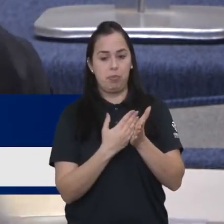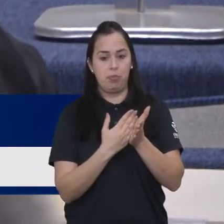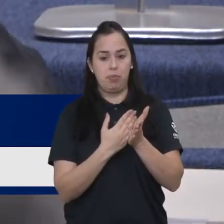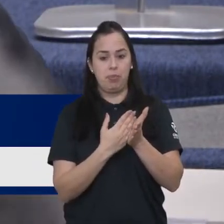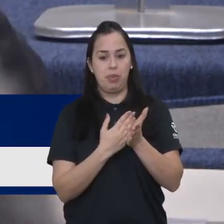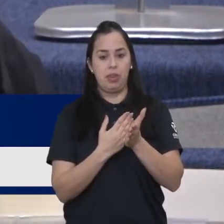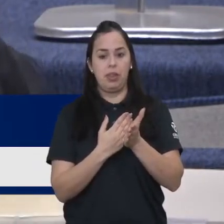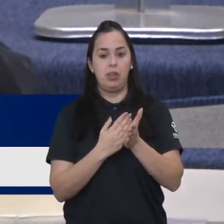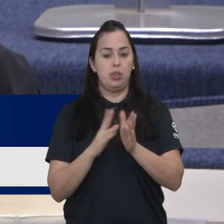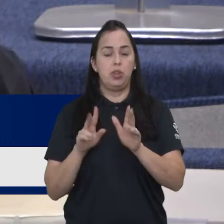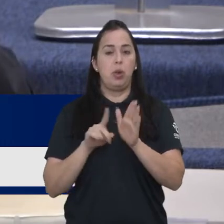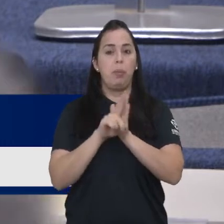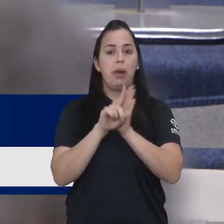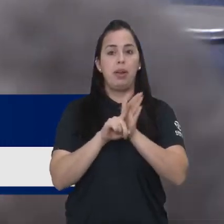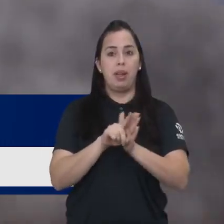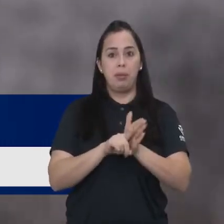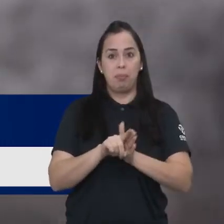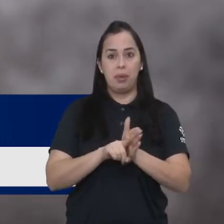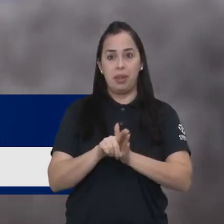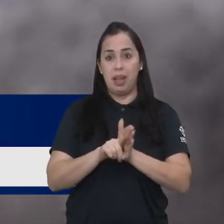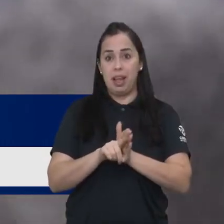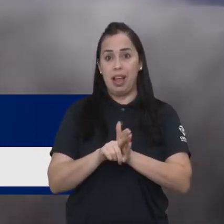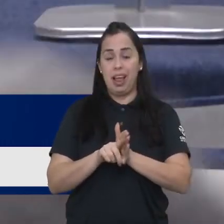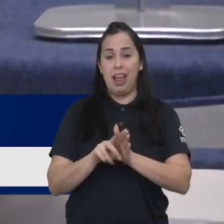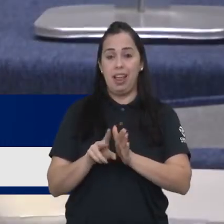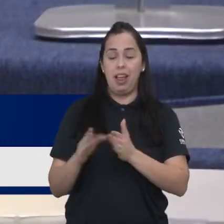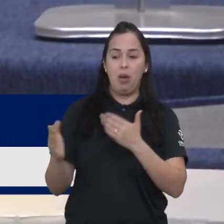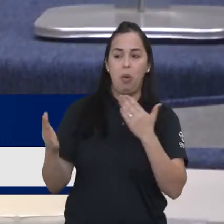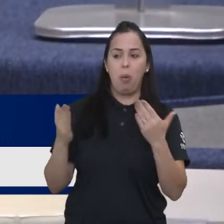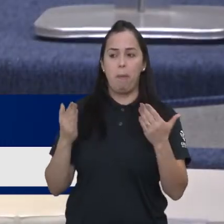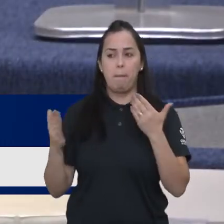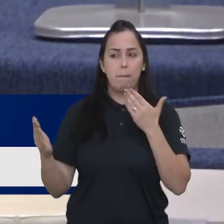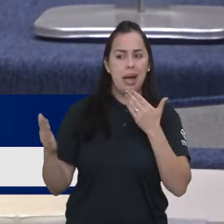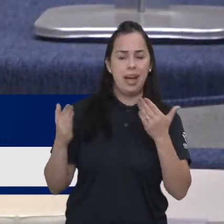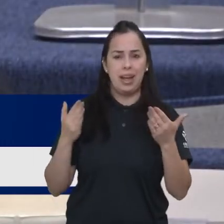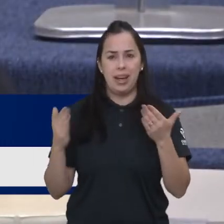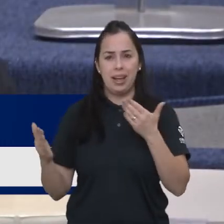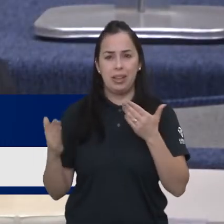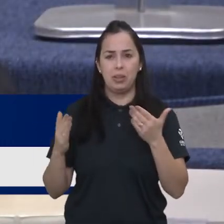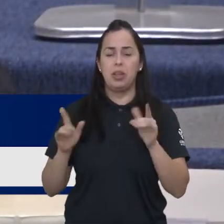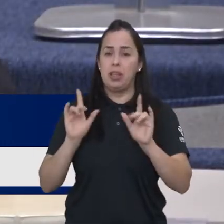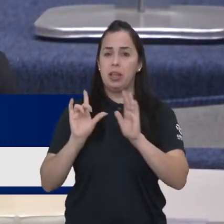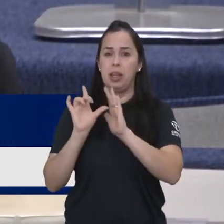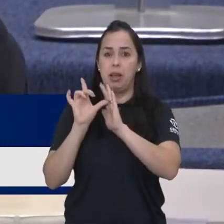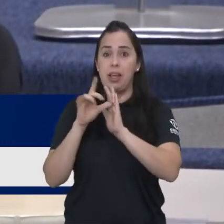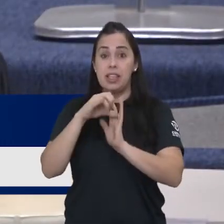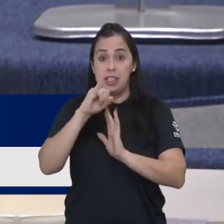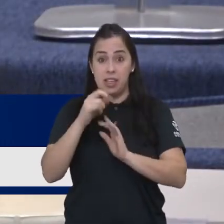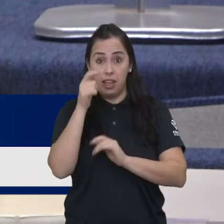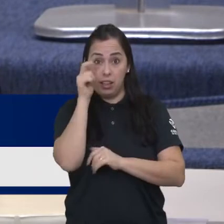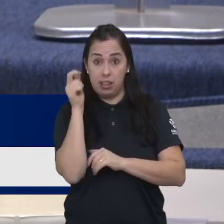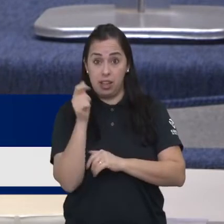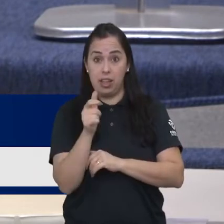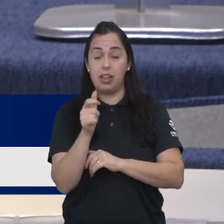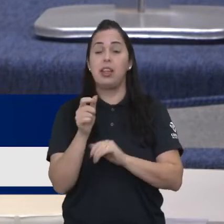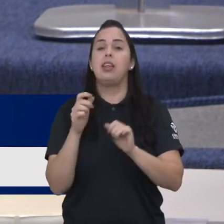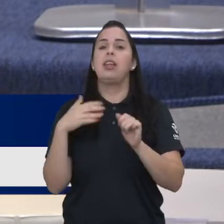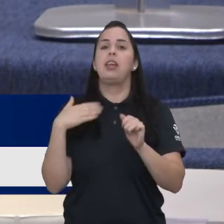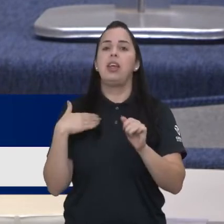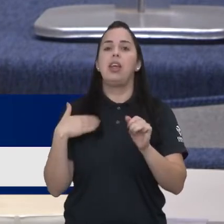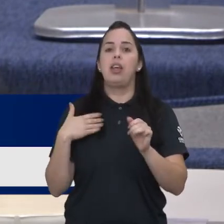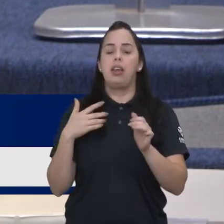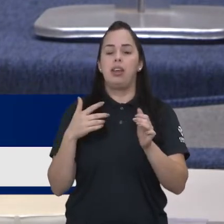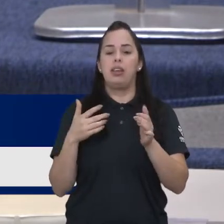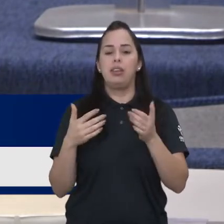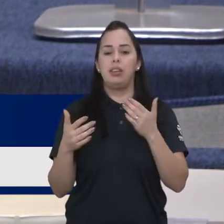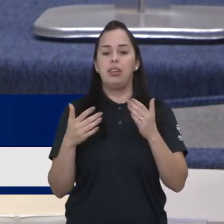sobre essa... Eu faço uma análise dessa reforma administrativa que, se quem tiver curiosidade, depois eu posso passar a referência, uma revista de Portugal, em que